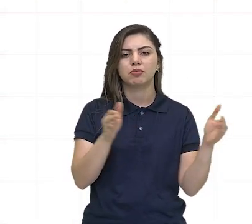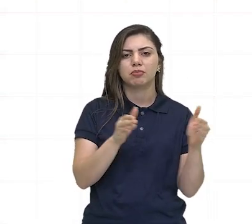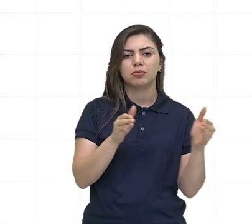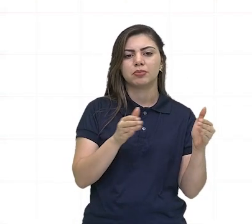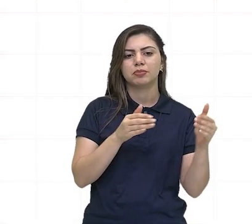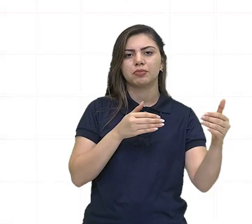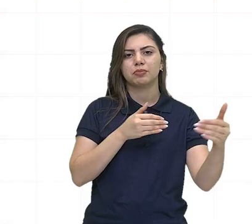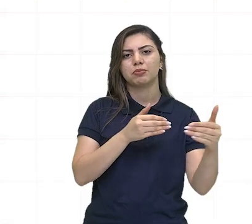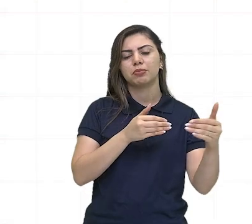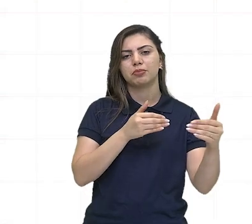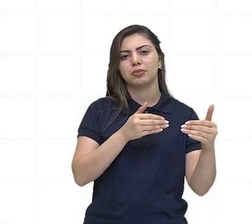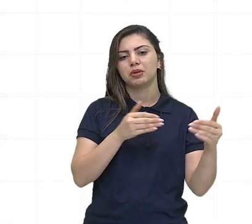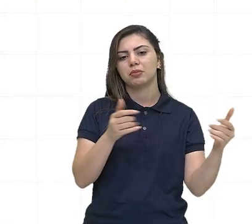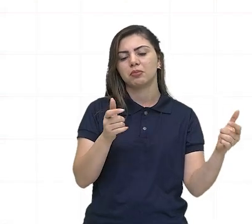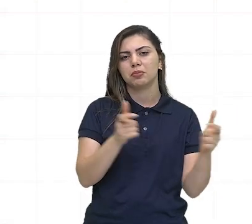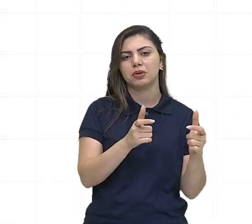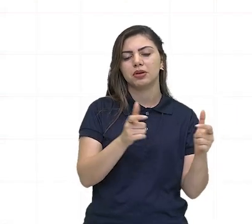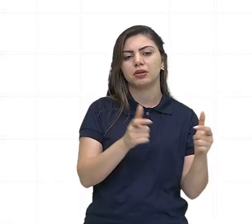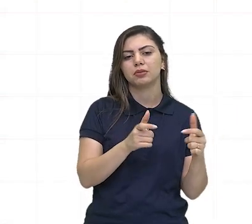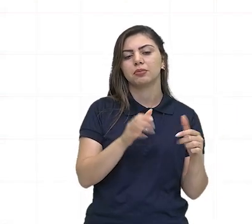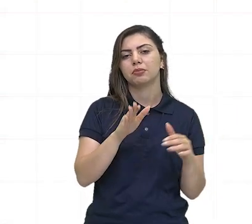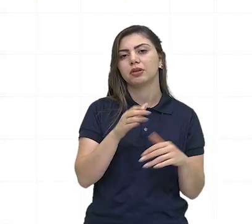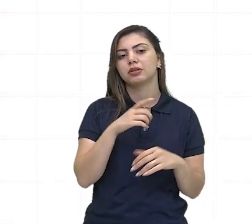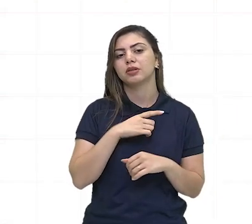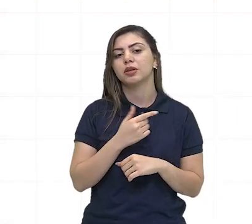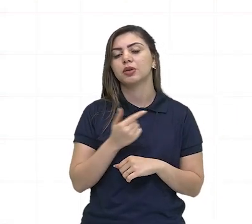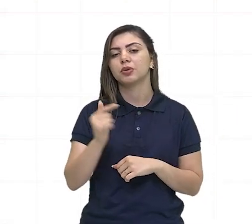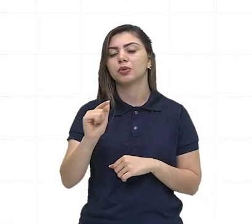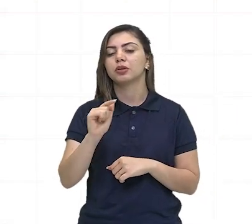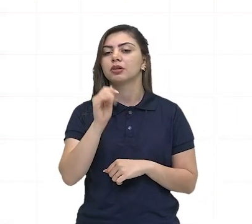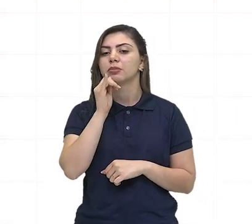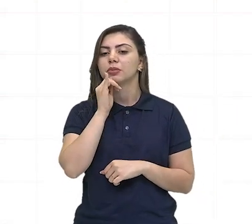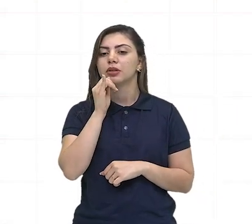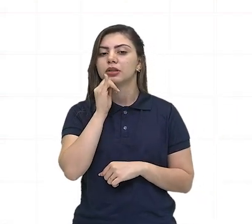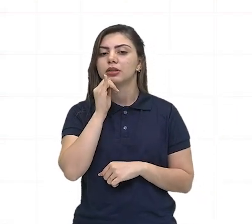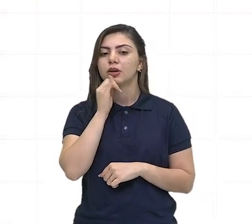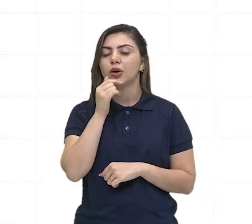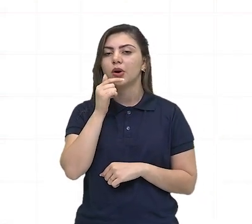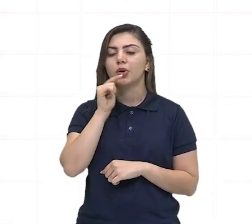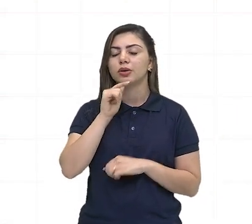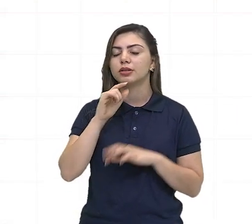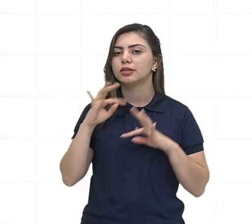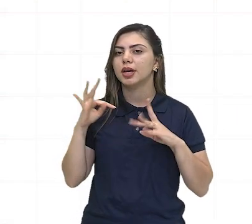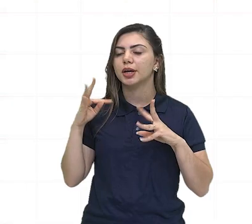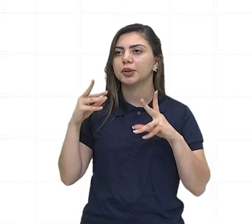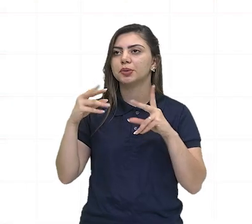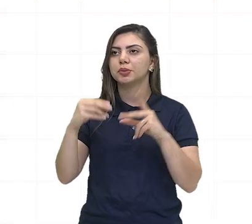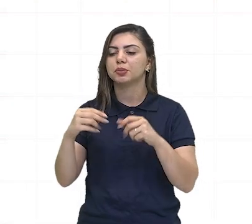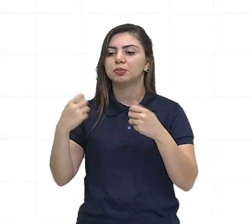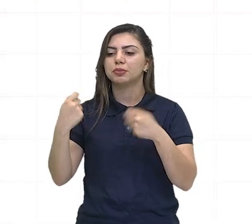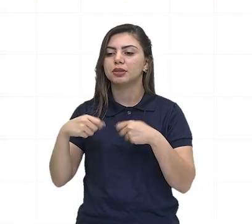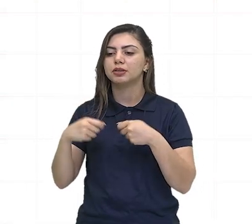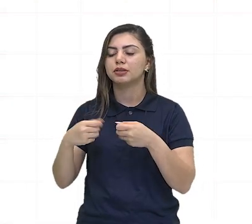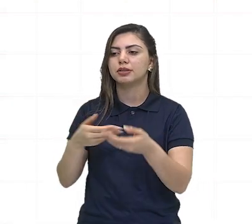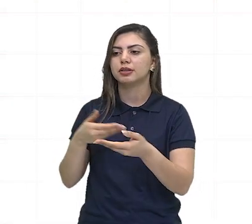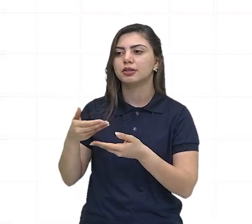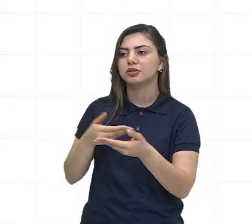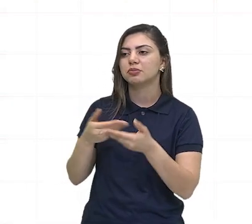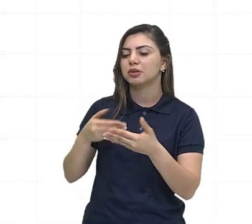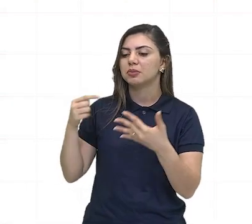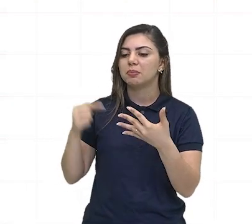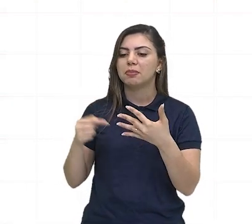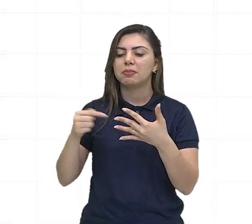é autossuficiente é aquela comunidade em que vai atender todas as necessidades, oferecer